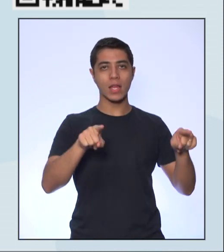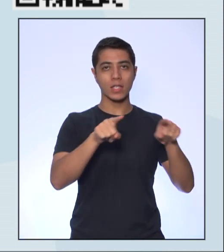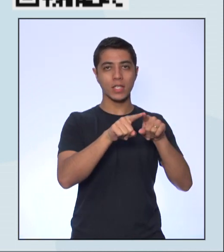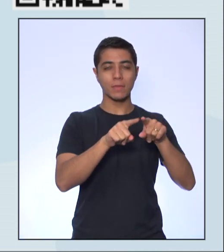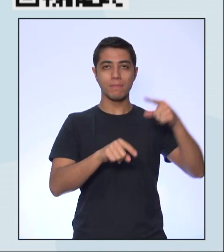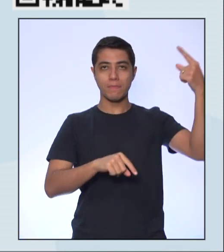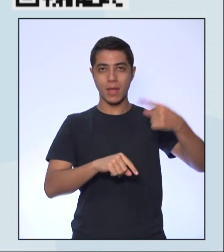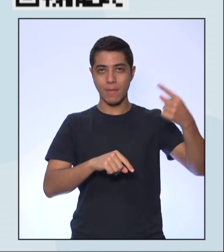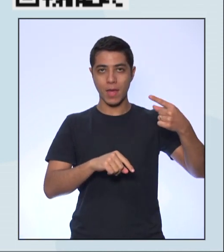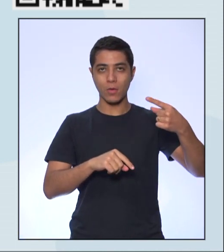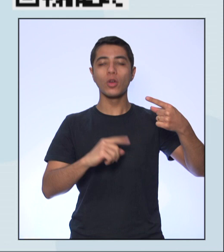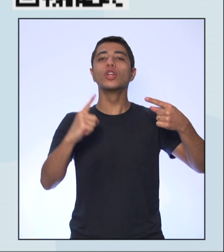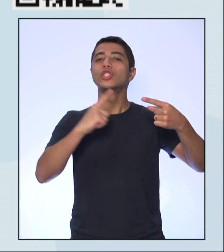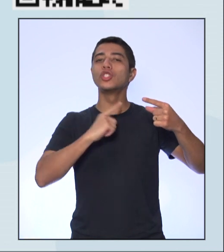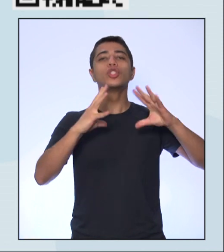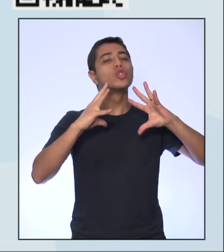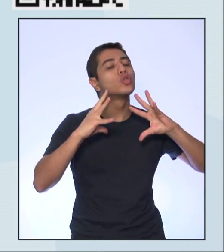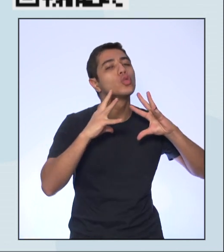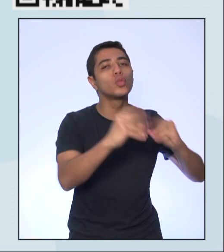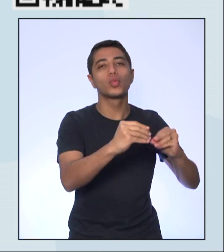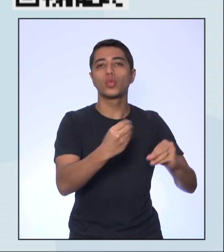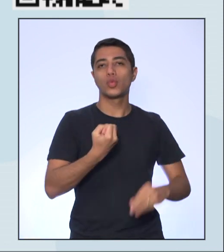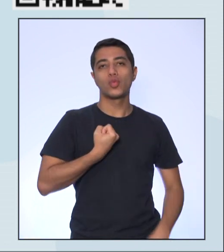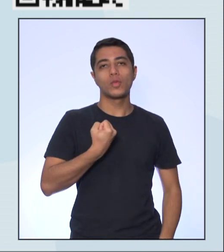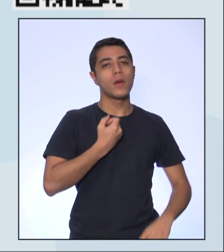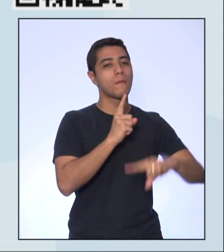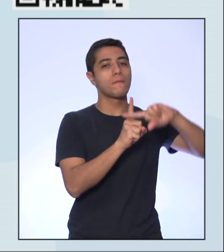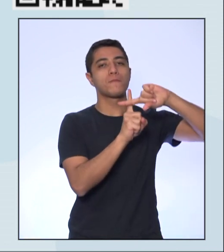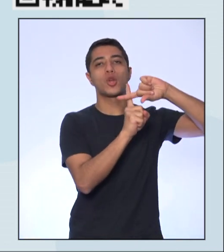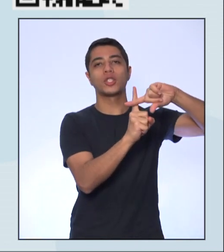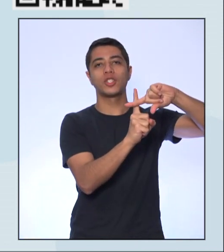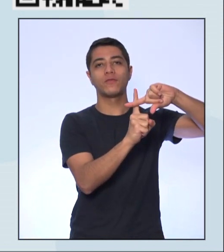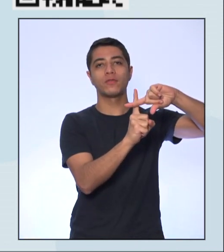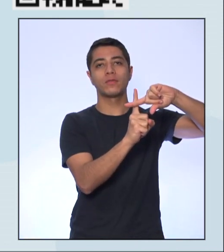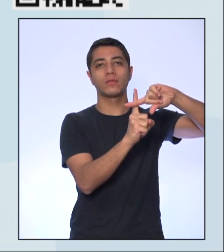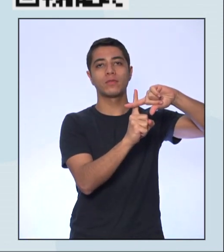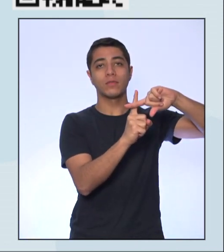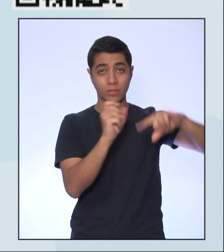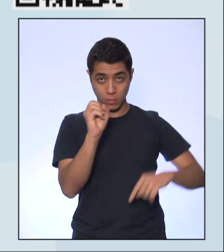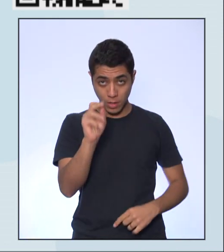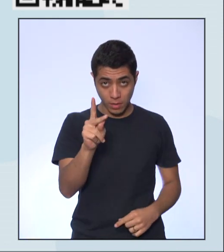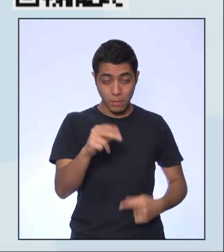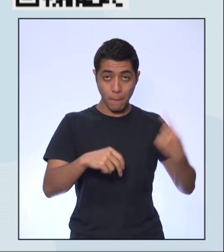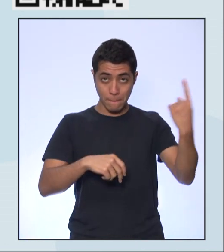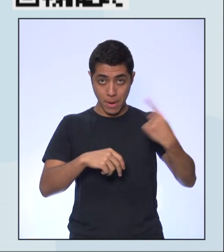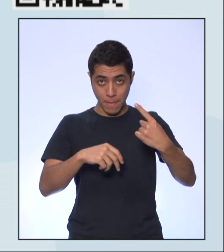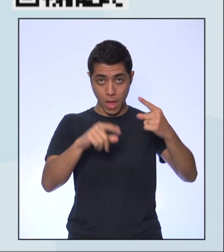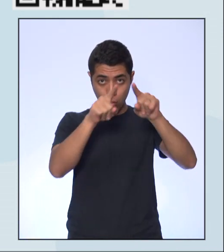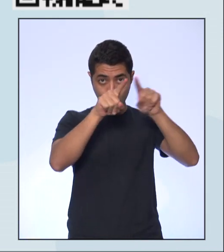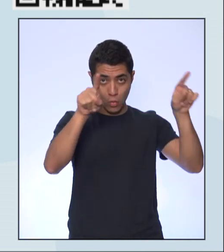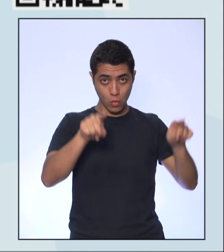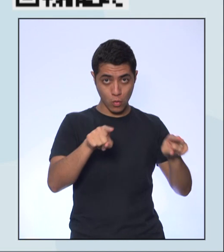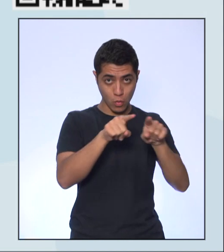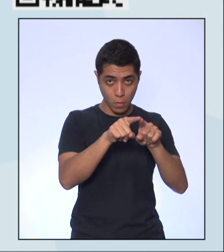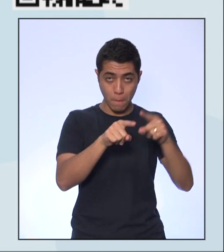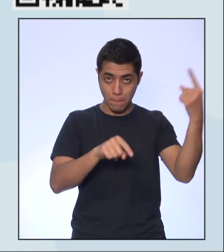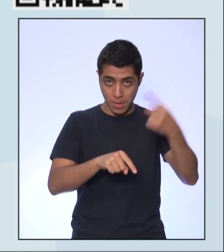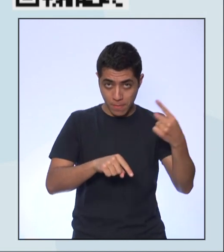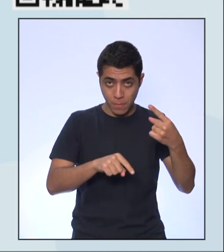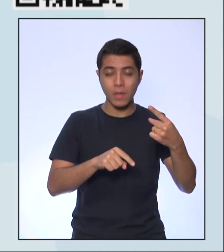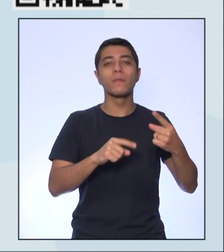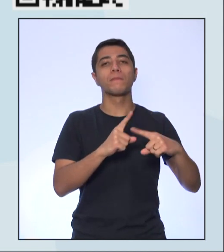vamos ter todos os valores positivos estão sendo aí é positivo no primeiro quadrante no